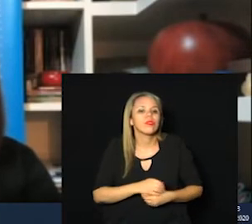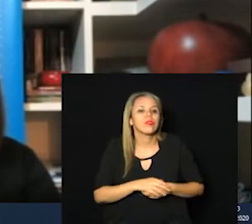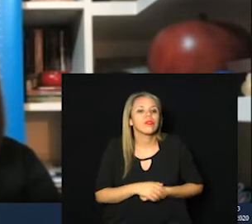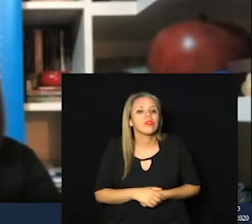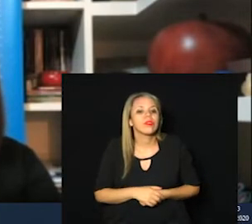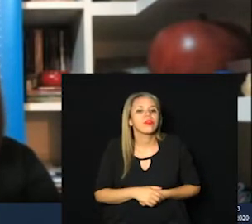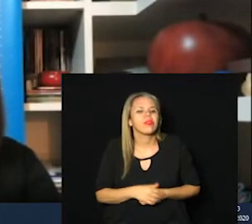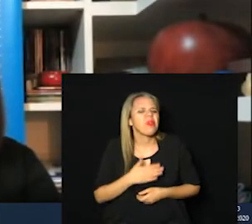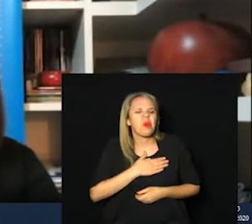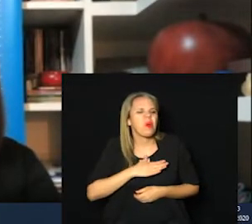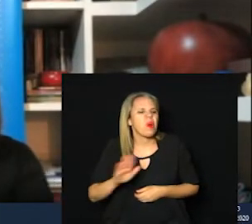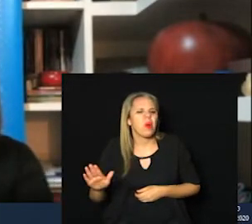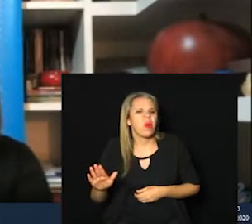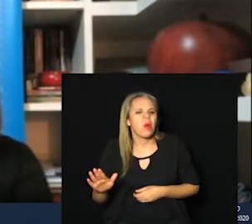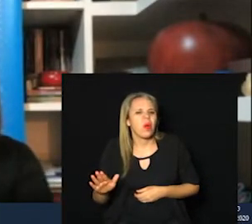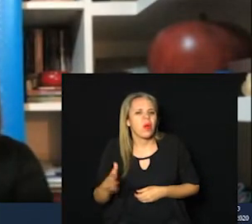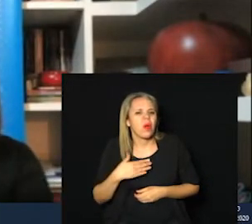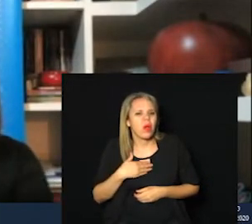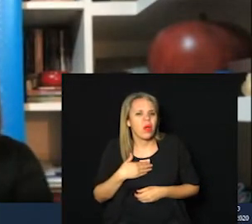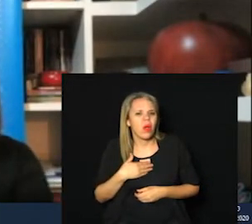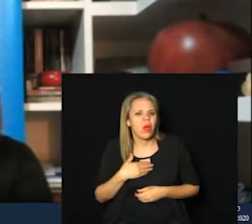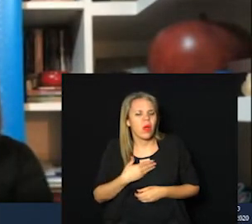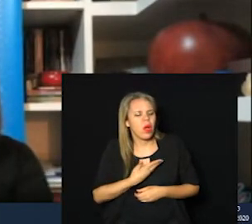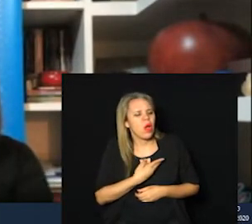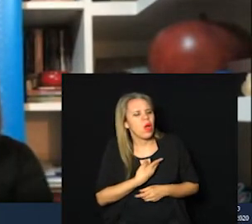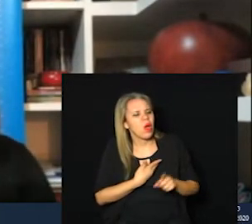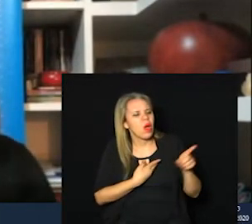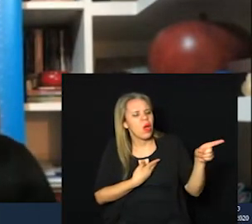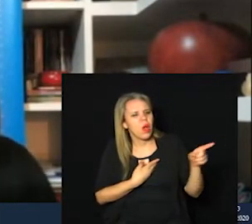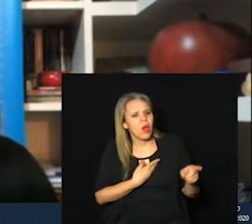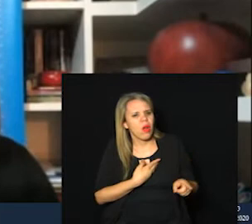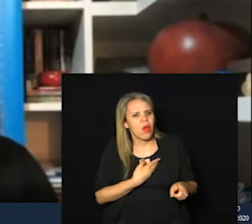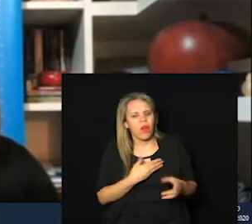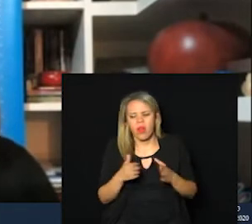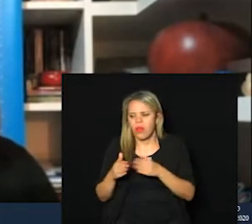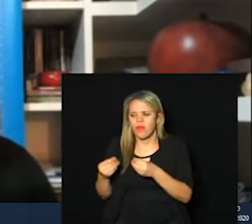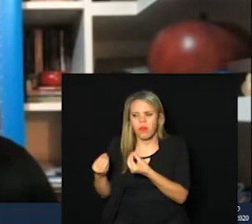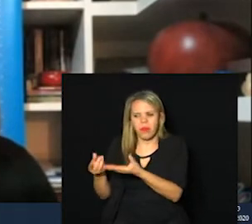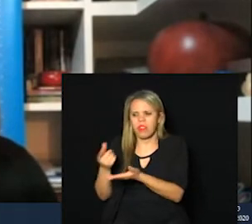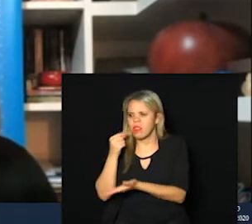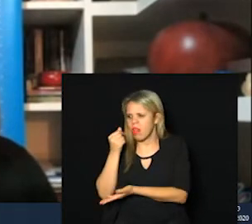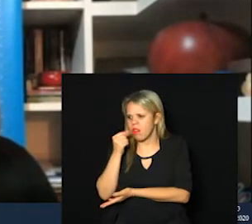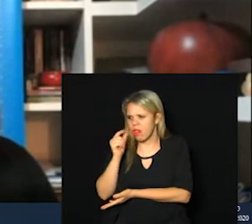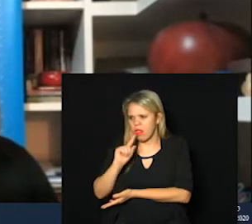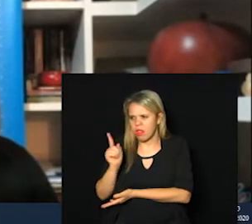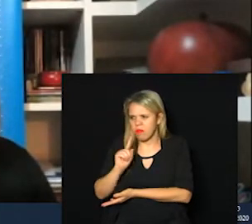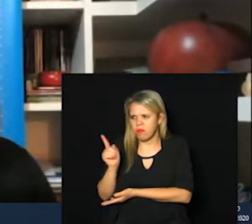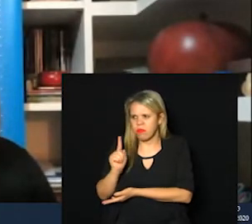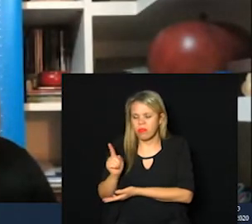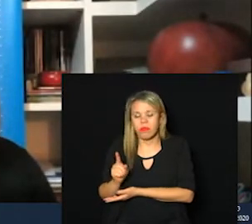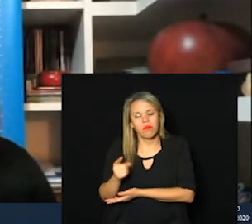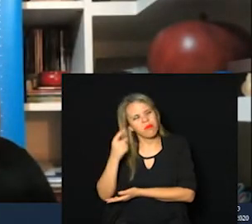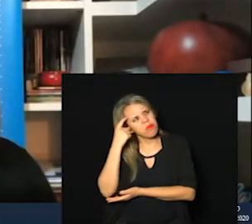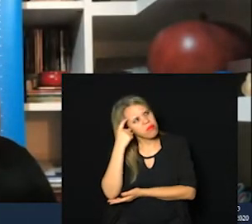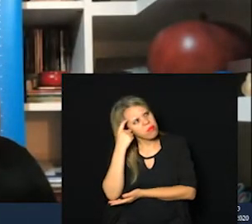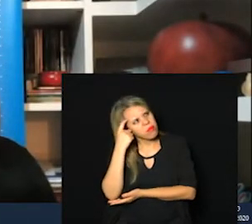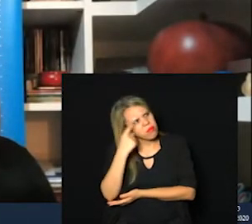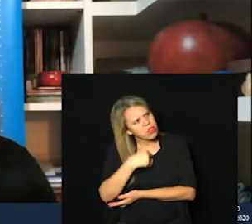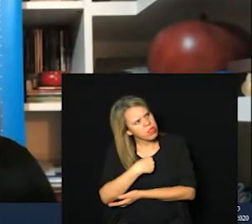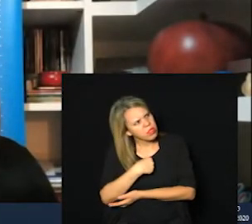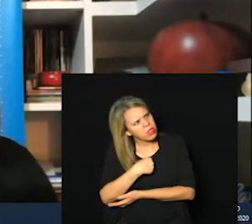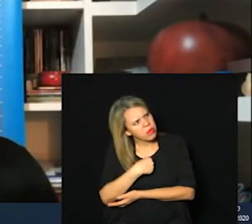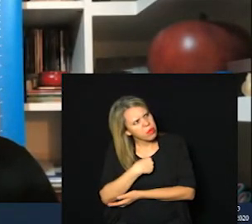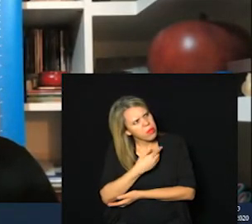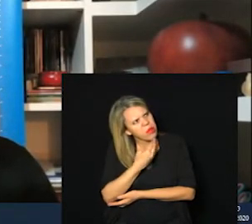eu não gosto daquela colega, então eu não vou emprestar o lápis. Pensei que para mim também é